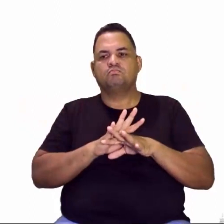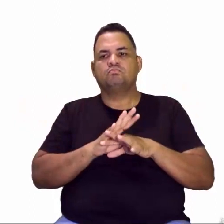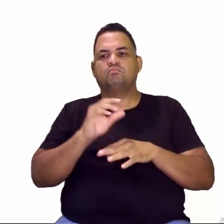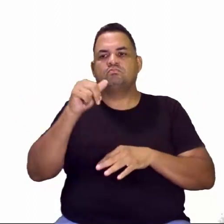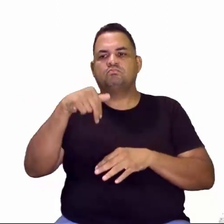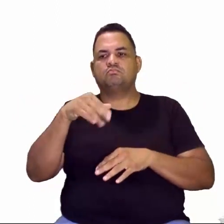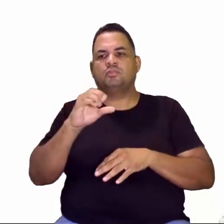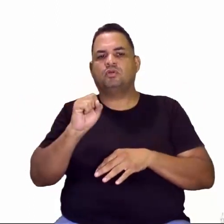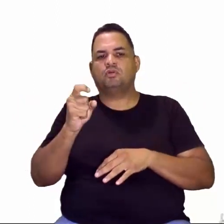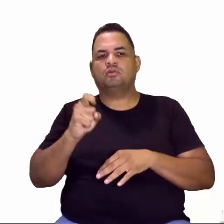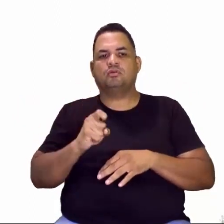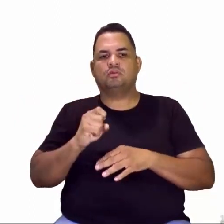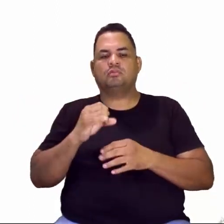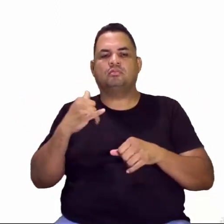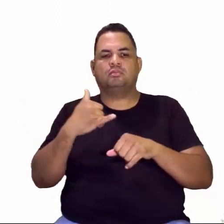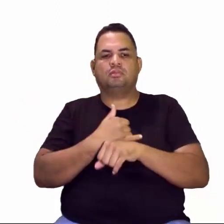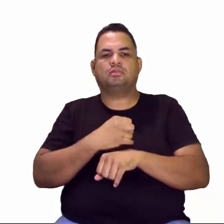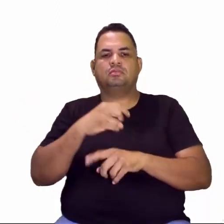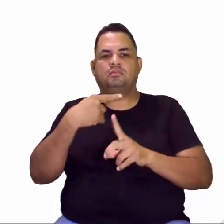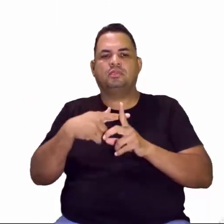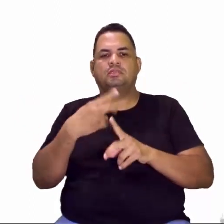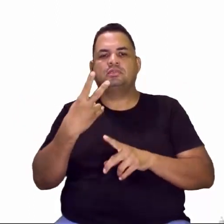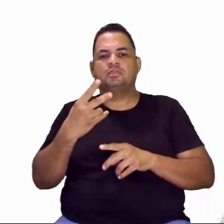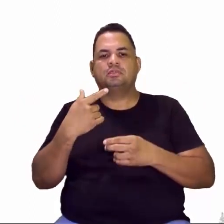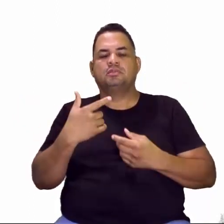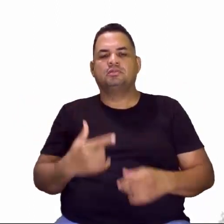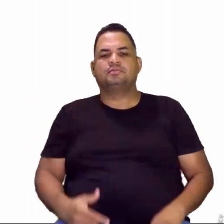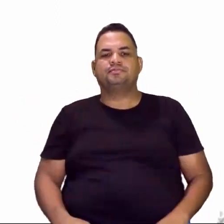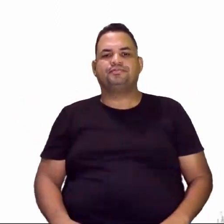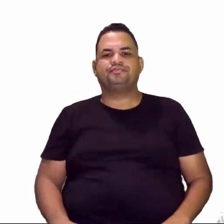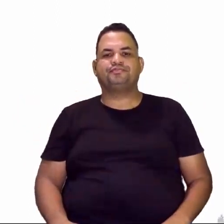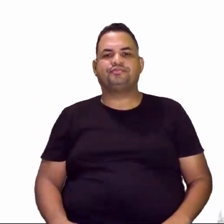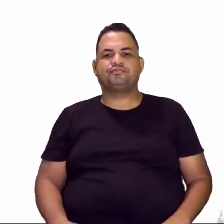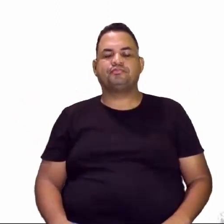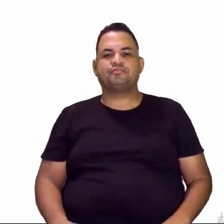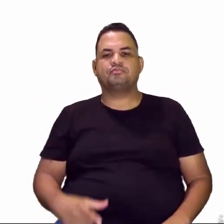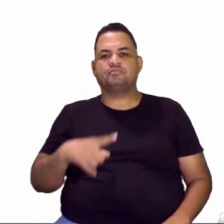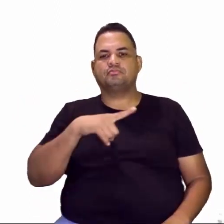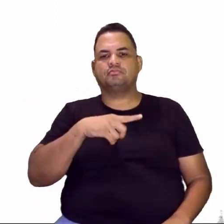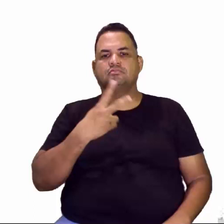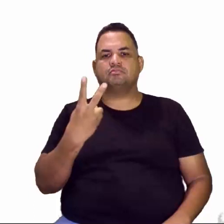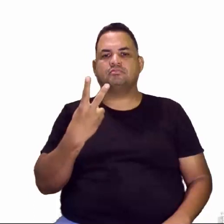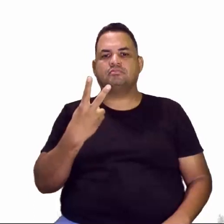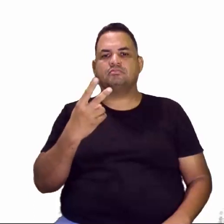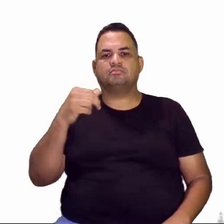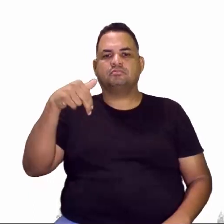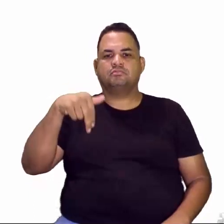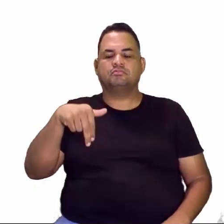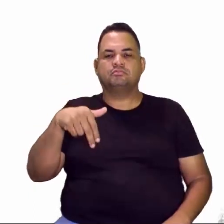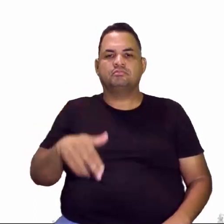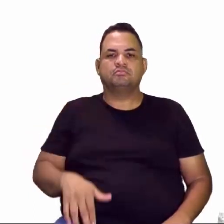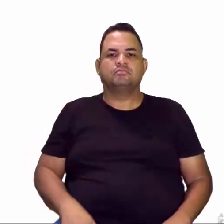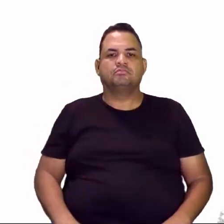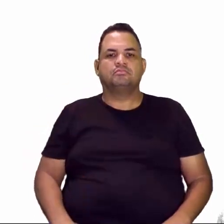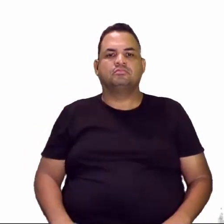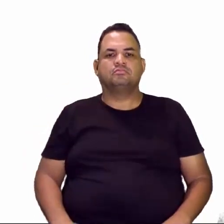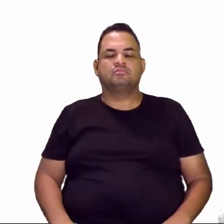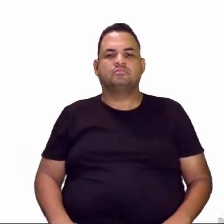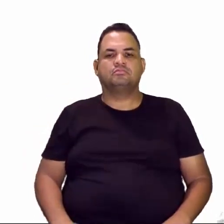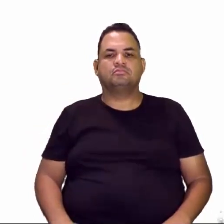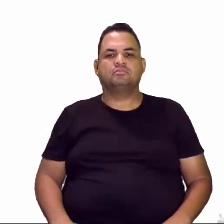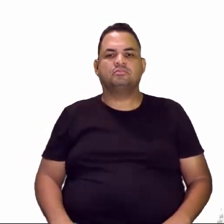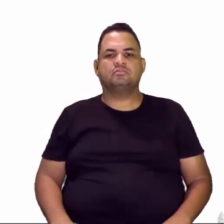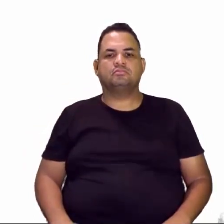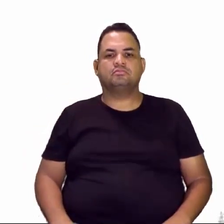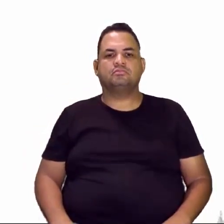do metal é +2. Isso porque, nós temos 2 nitratos ali ligados